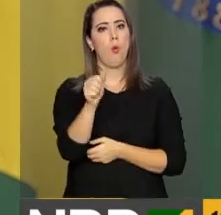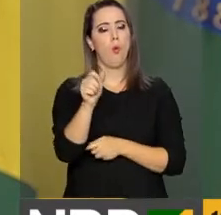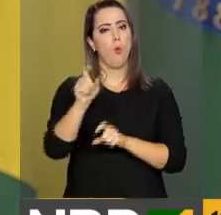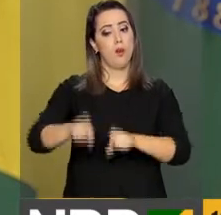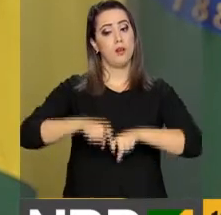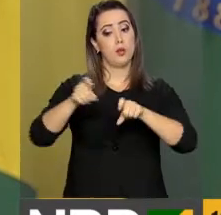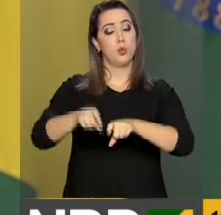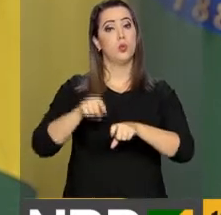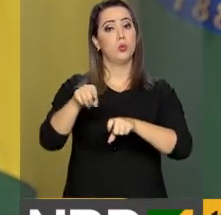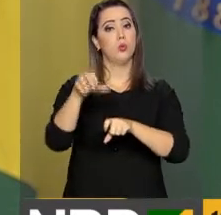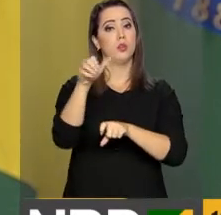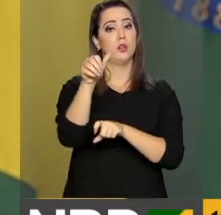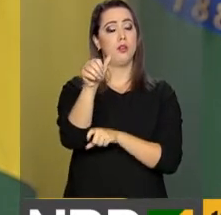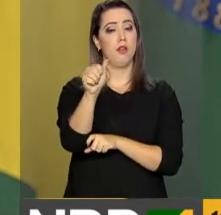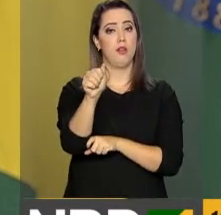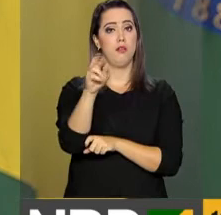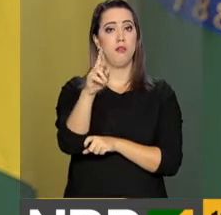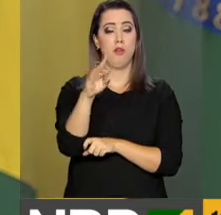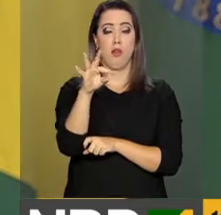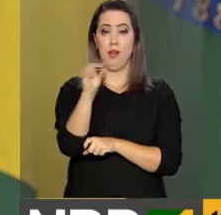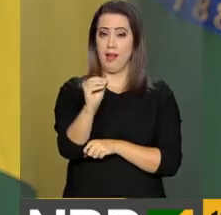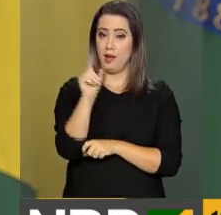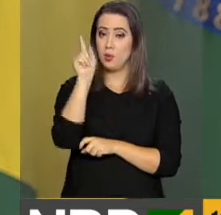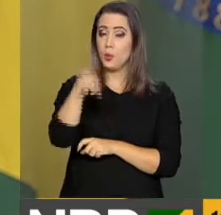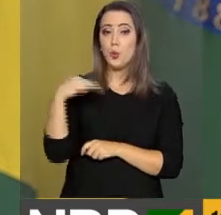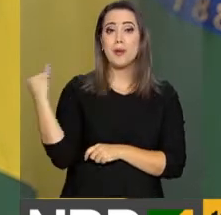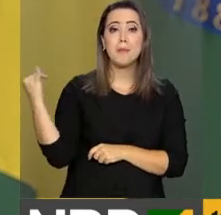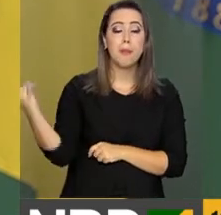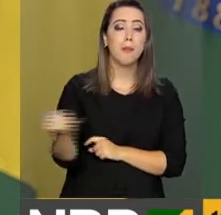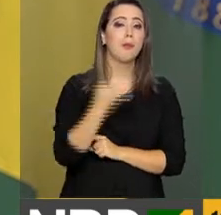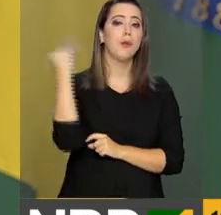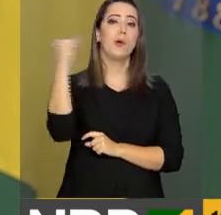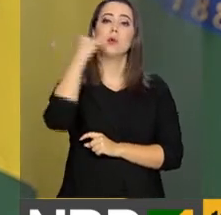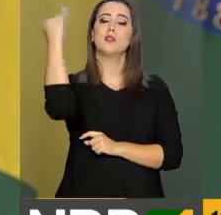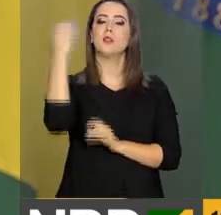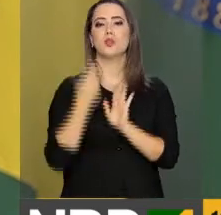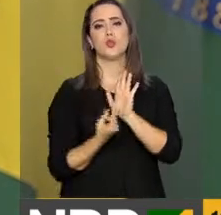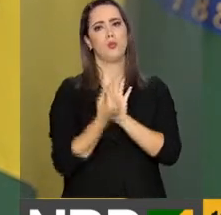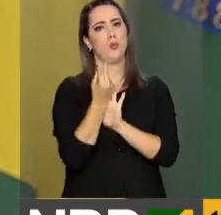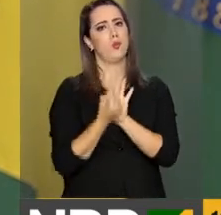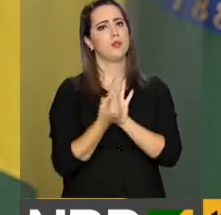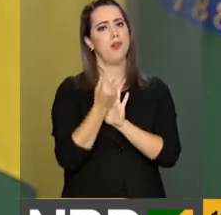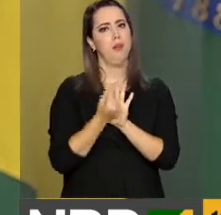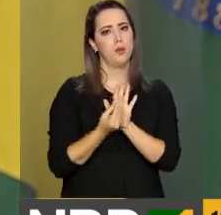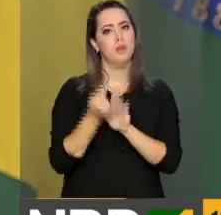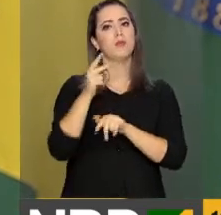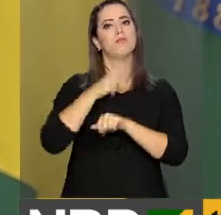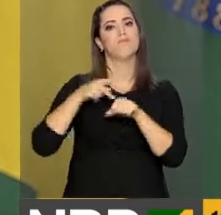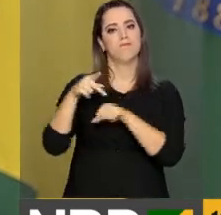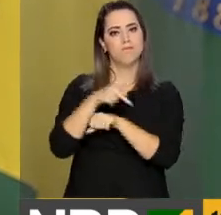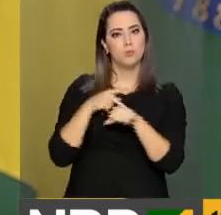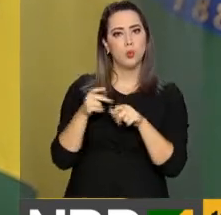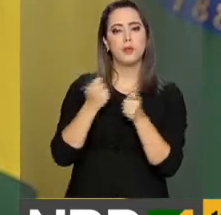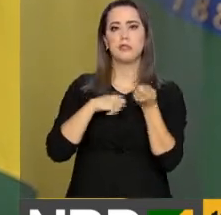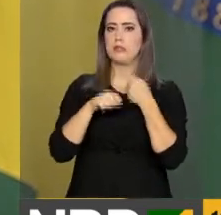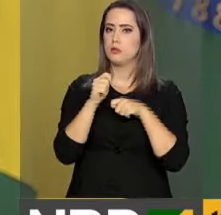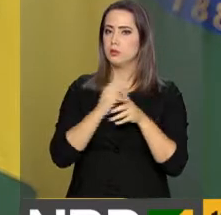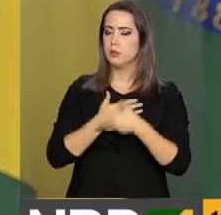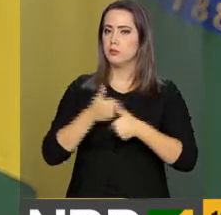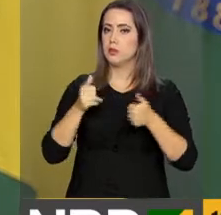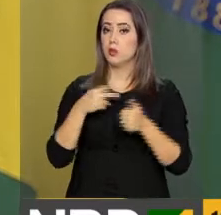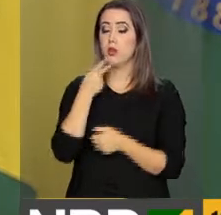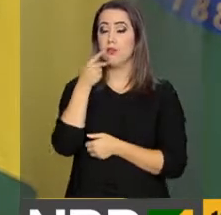um dos sustentáculos da economia do país. E, aliás, dizem, muitas e muitas vezes, vou repetir o que mencionei pela